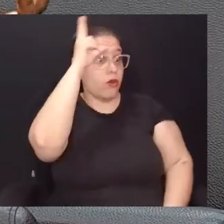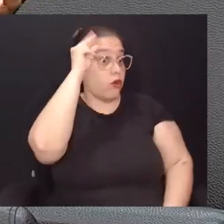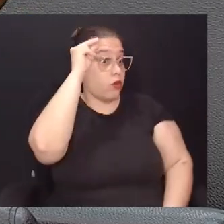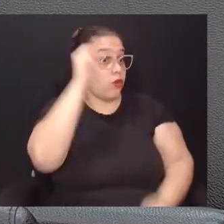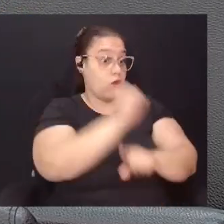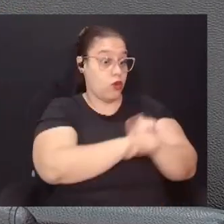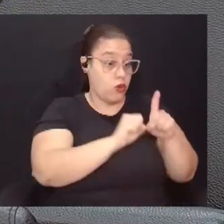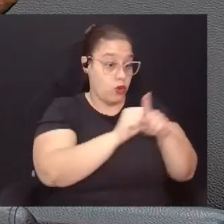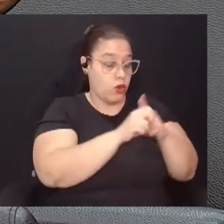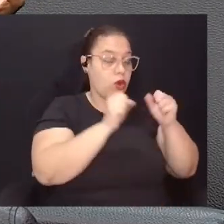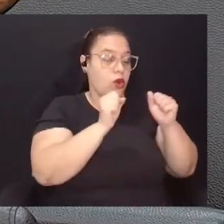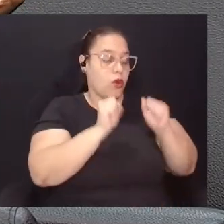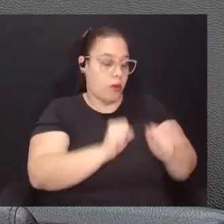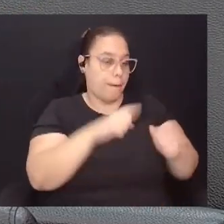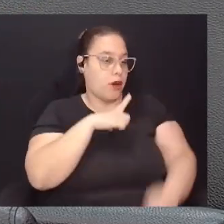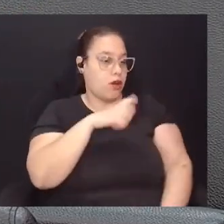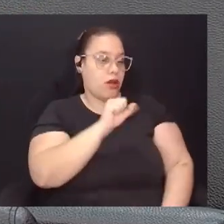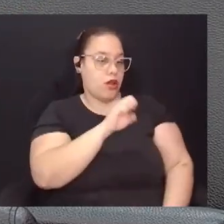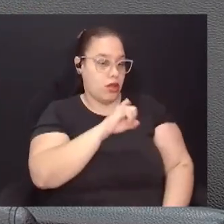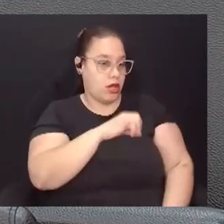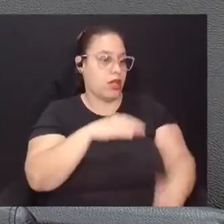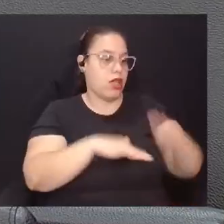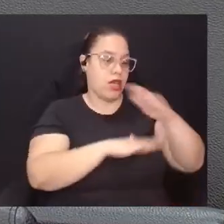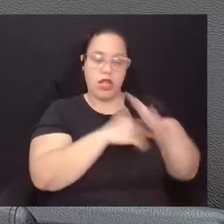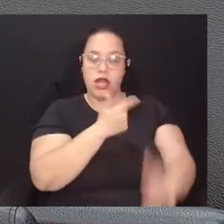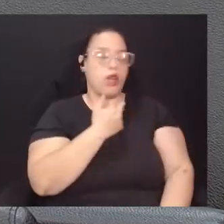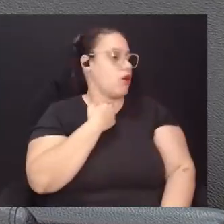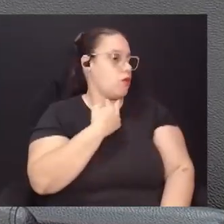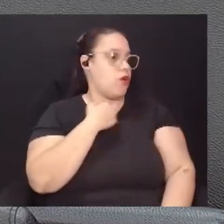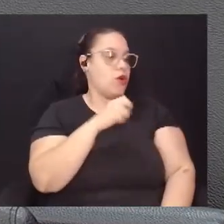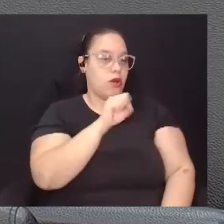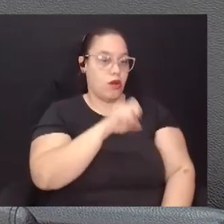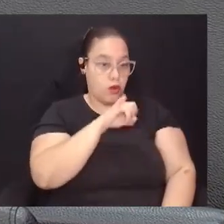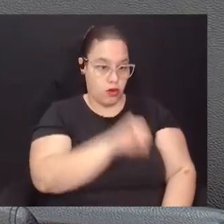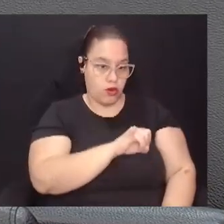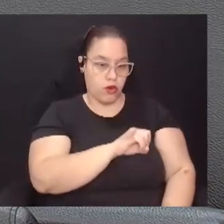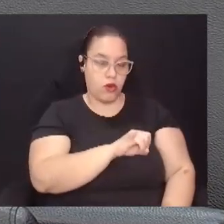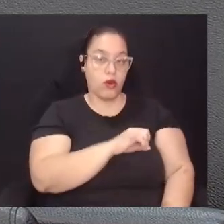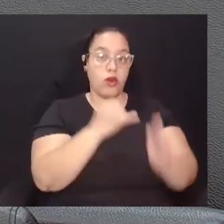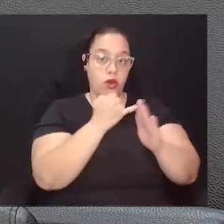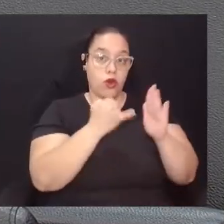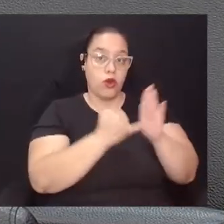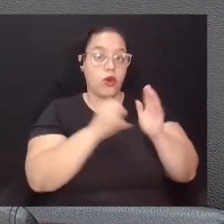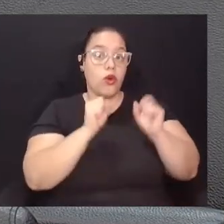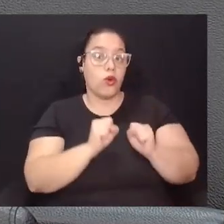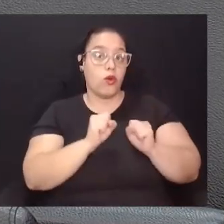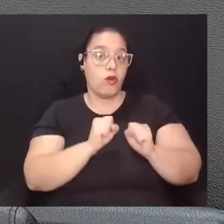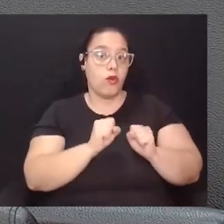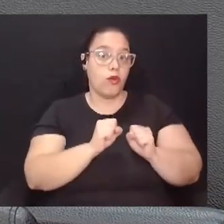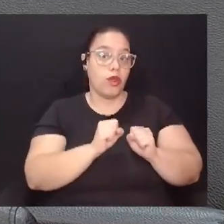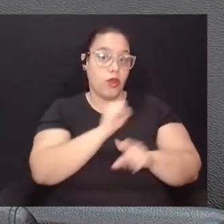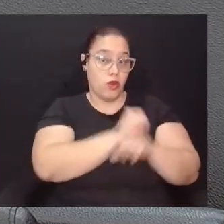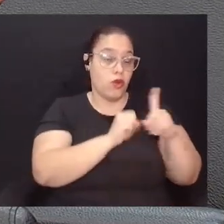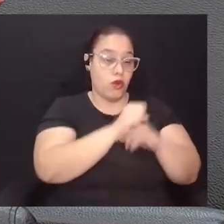prefeitura e a sociedade civil também pode ter um SEI. A gente da Câmara, a gente não pode ter um SEI, né, assim, enquanto instituição, a gente pode